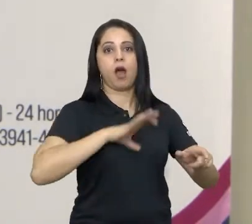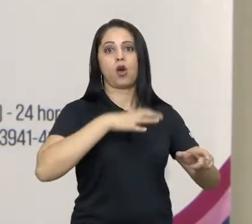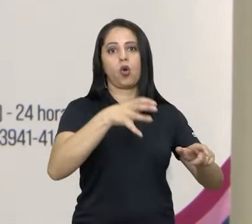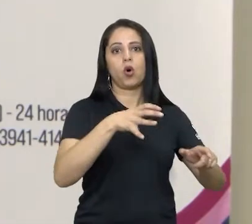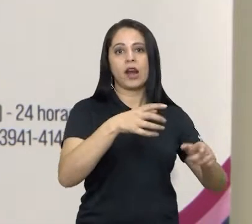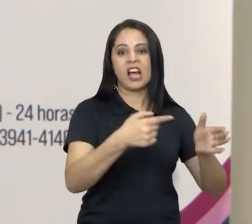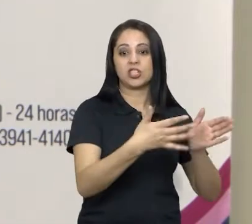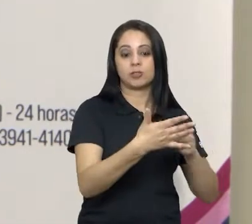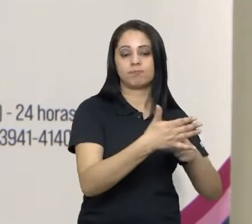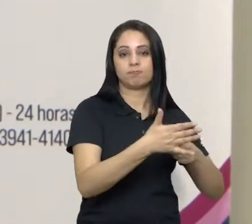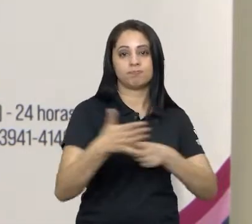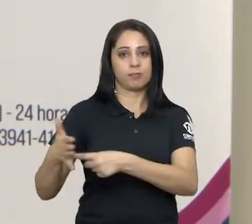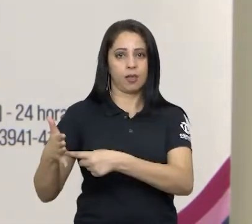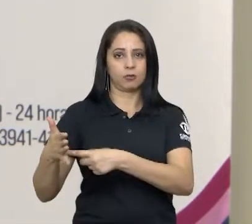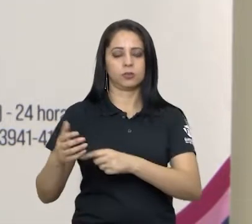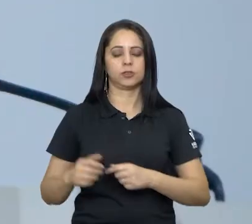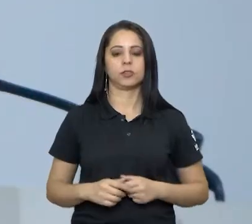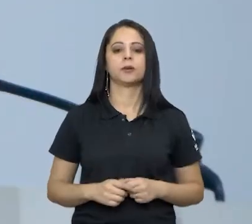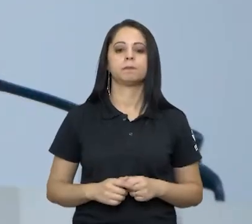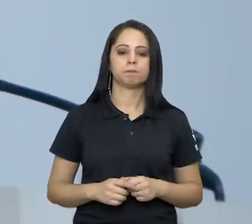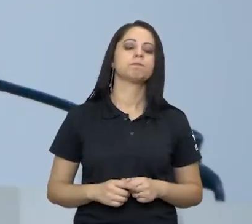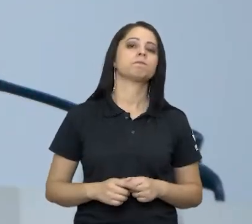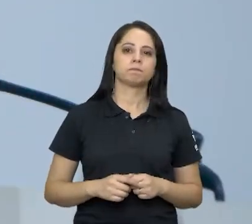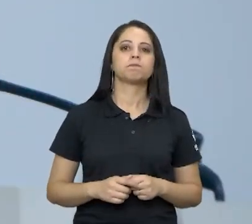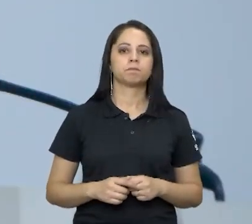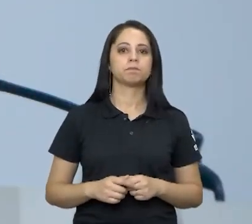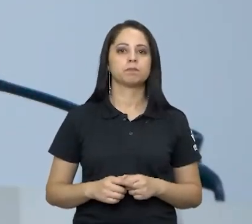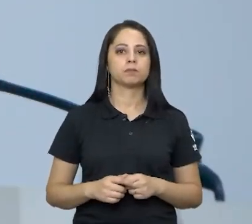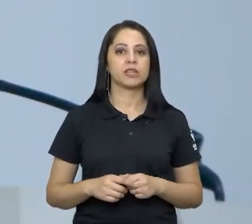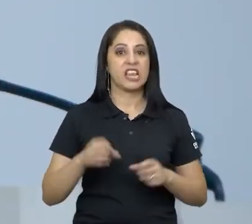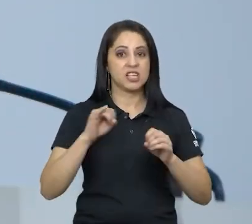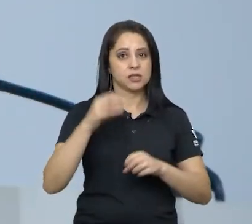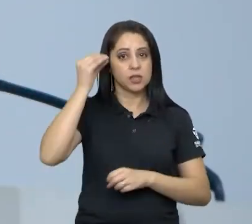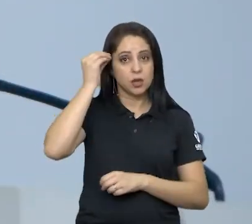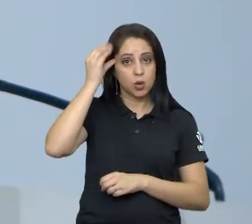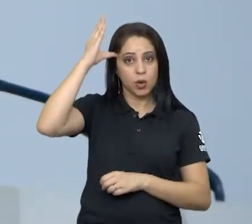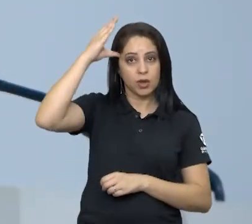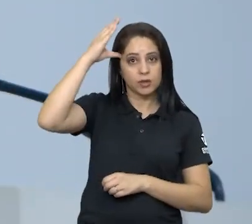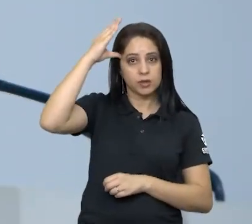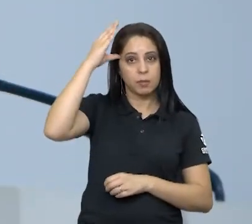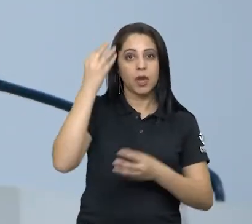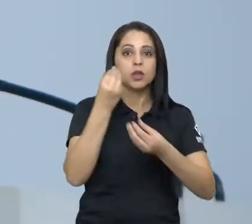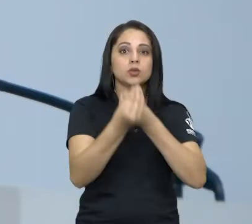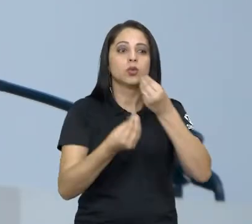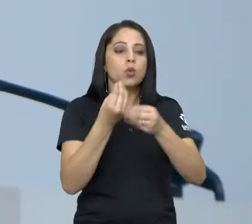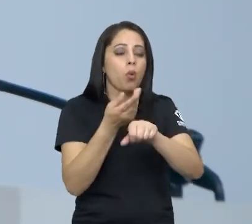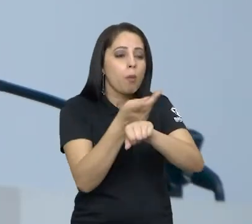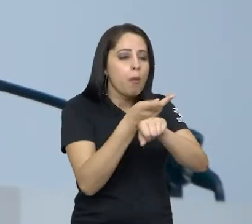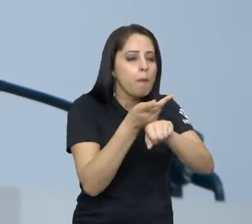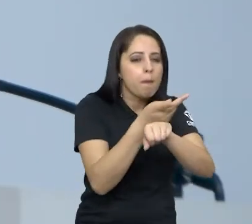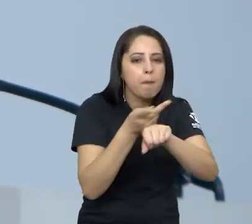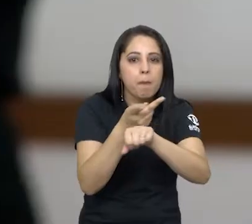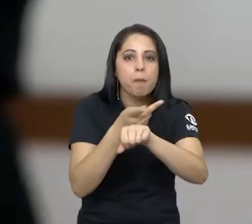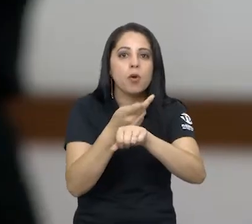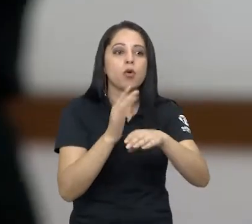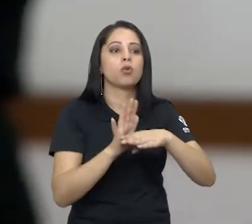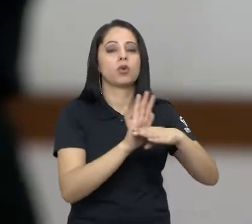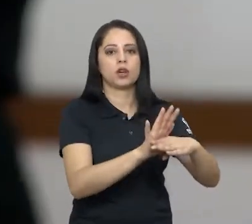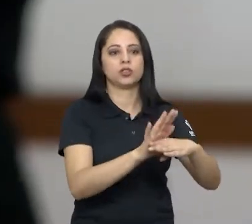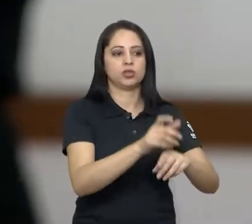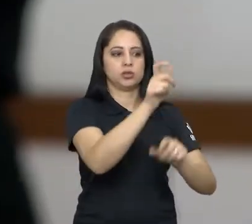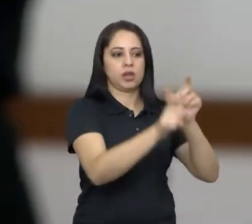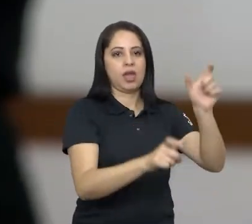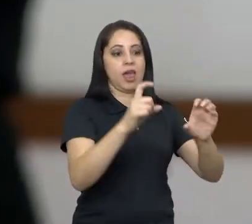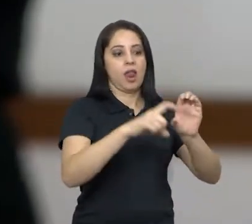e reforçar a rede de proteção. Para ela, com maior conhecimento sobre como e onde procurar ajuda, as